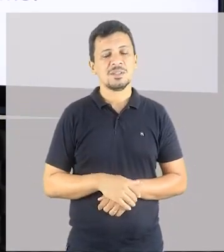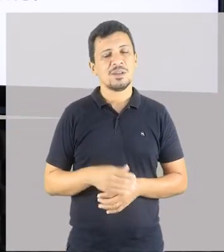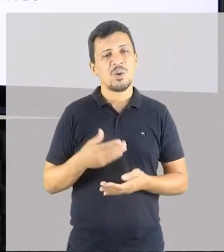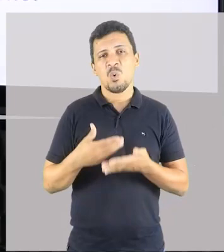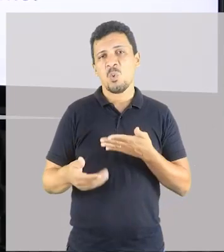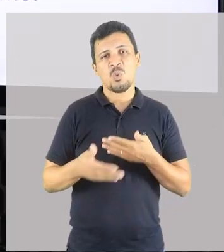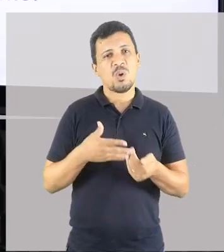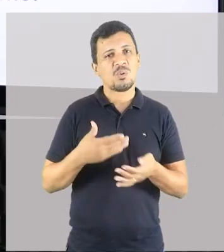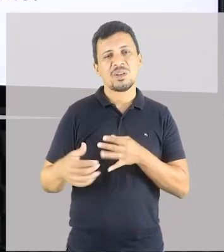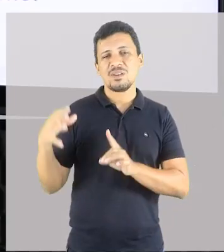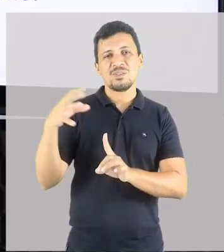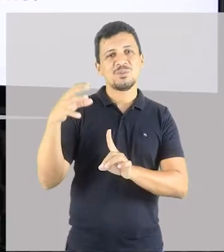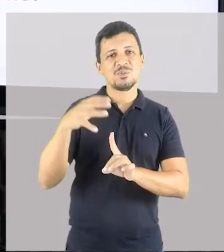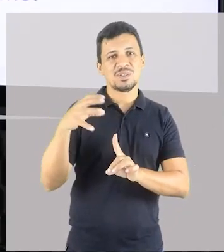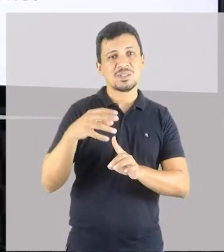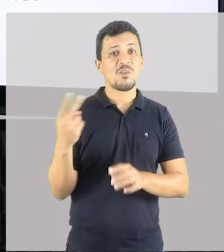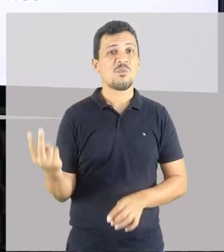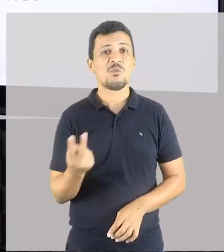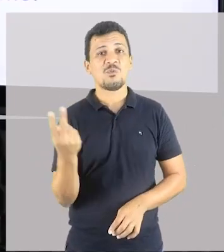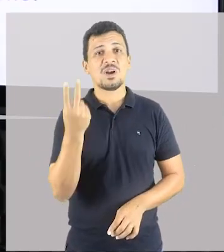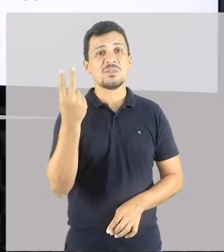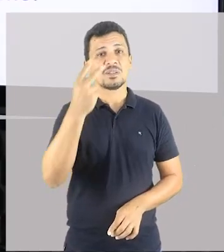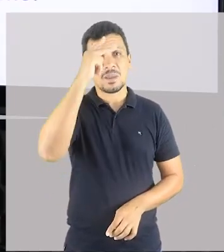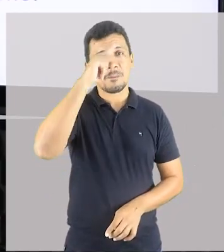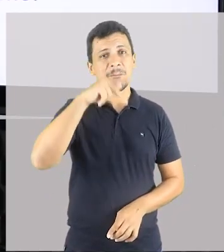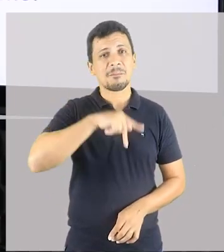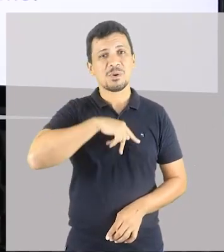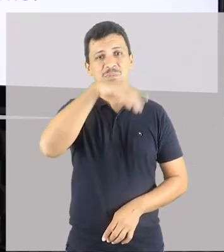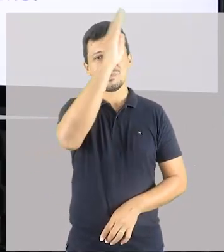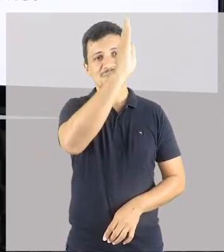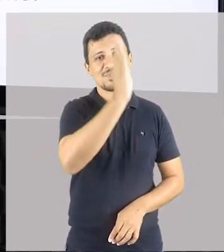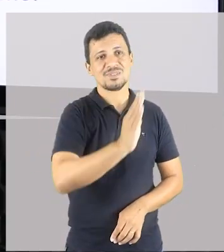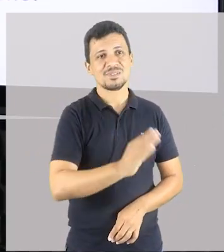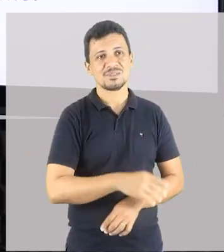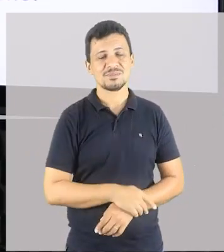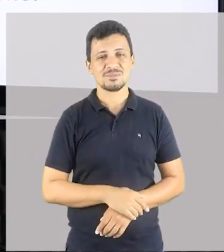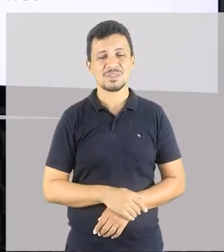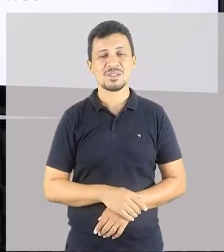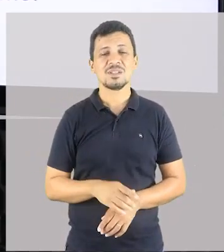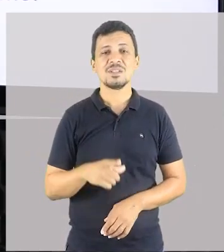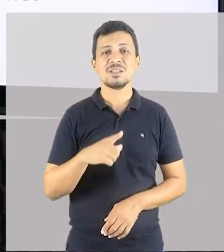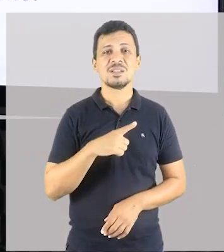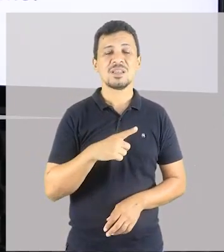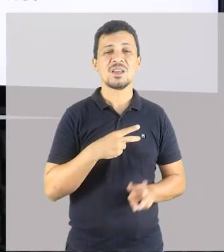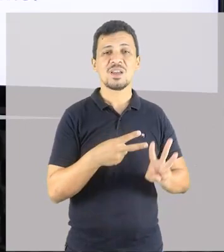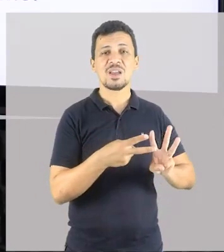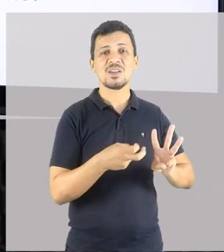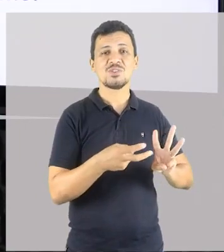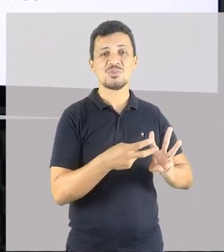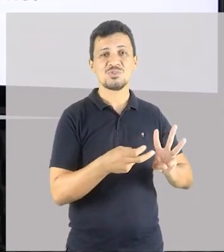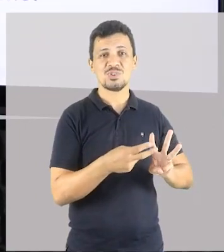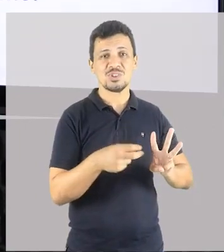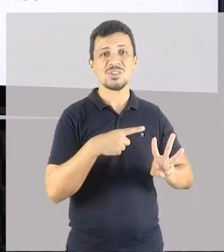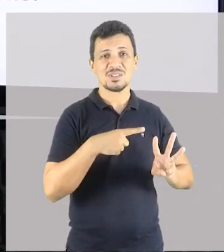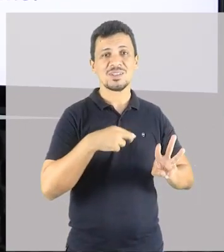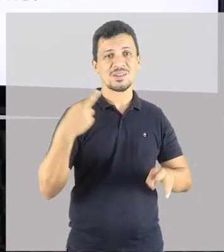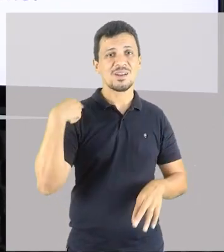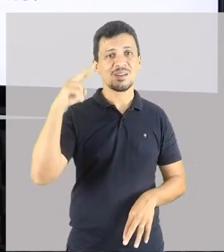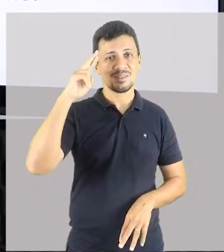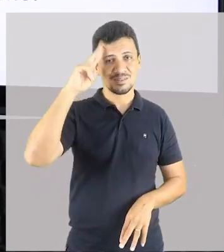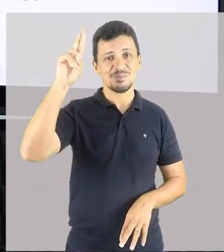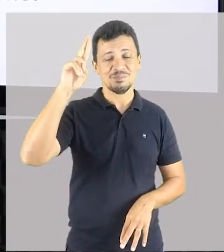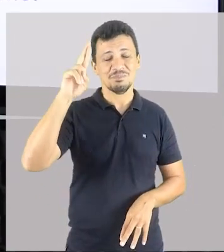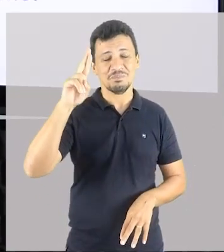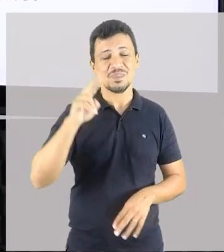de qualquer outra parte, mas valorizar o que é nosso. Né, dos rituais antropofágicos dos indígenas brasileiros, por isso esse termo,